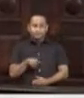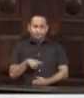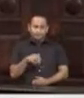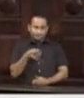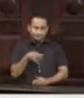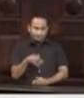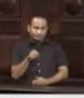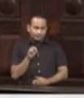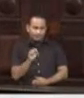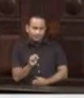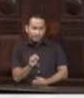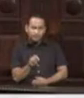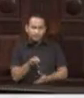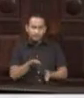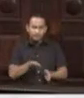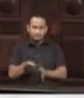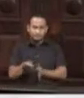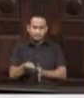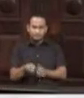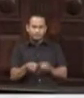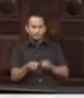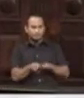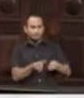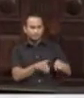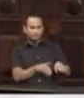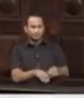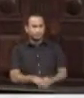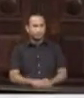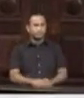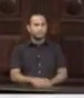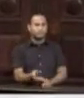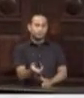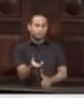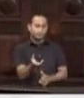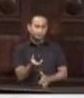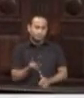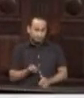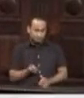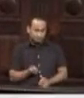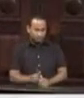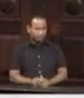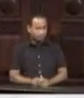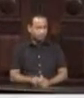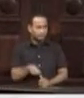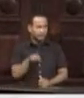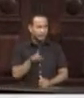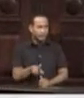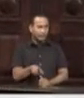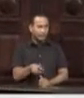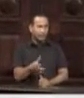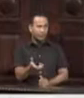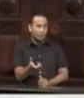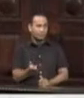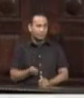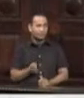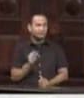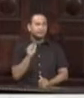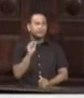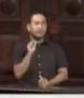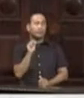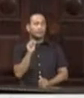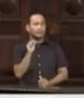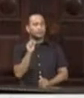Uma parte dessa potencial arrecadação é uma arrecadação que